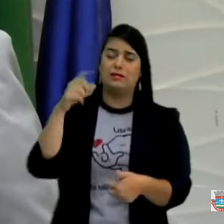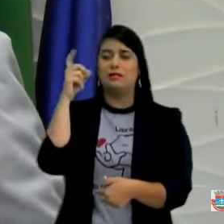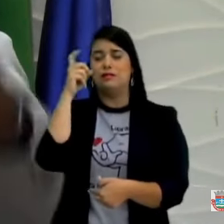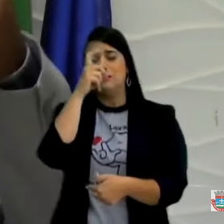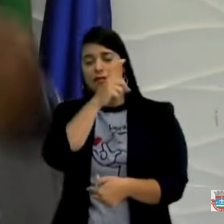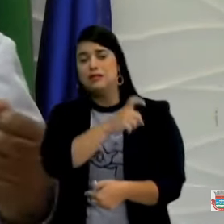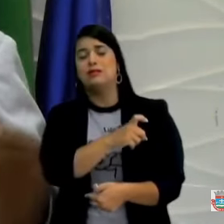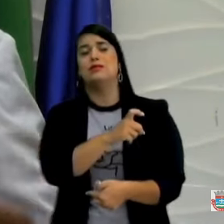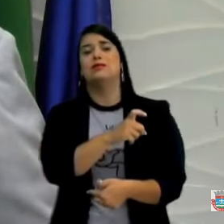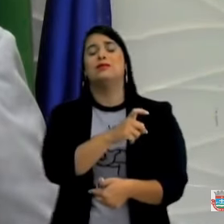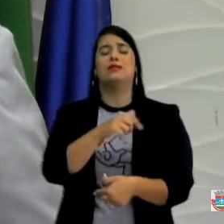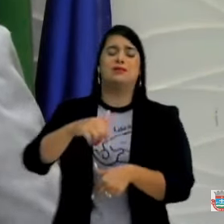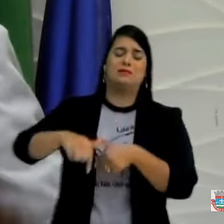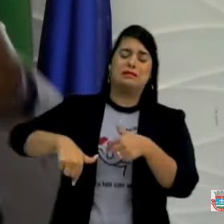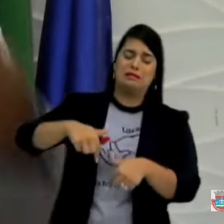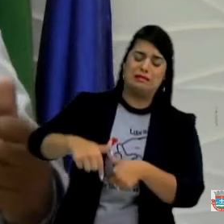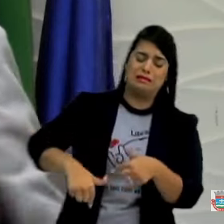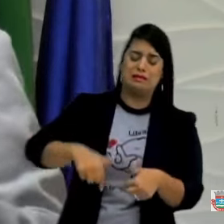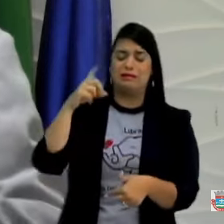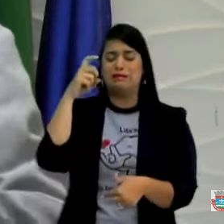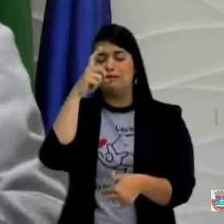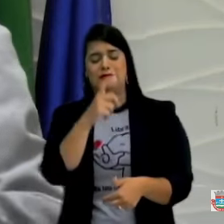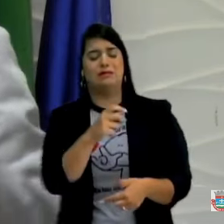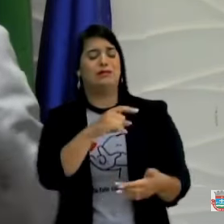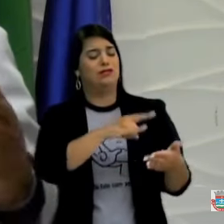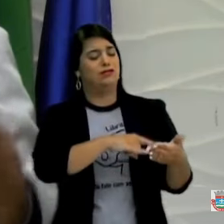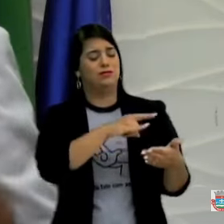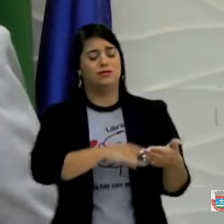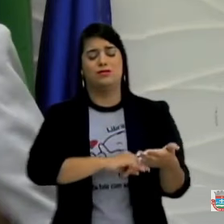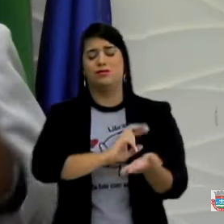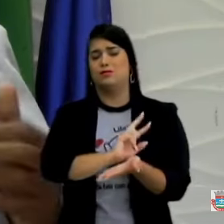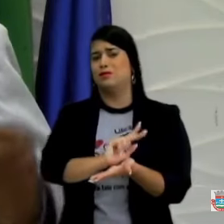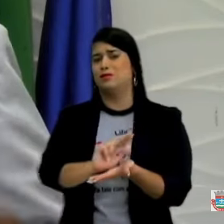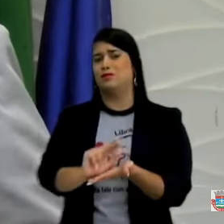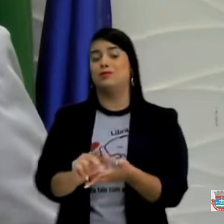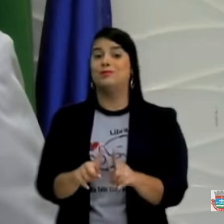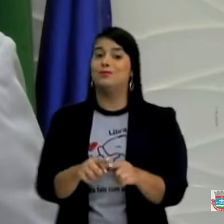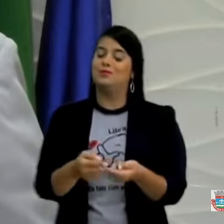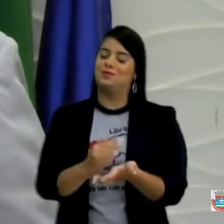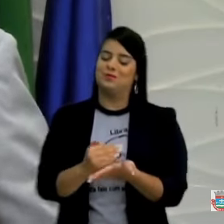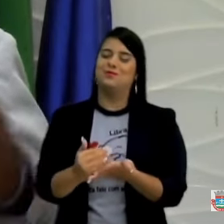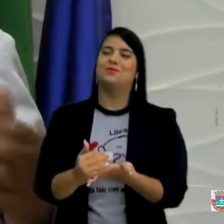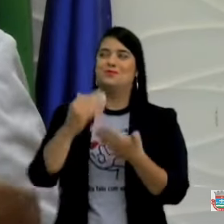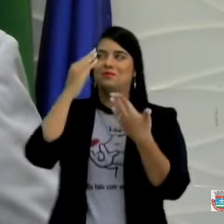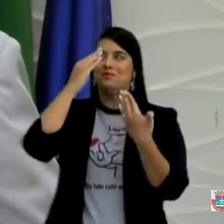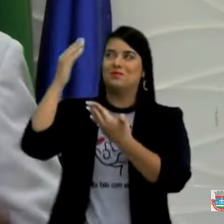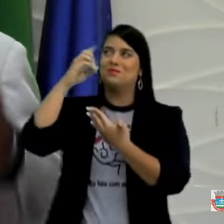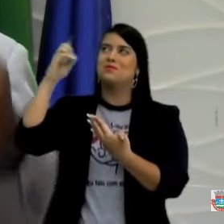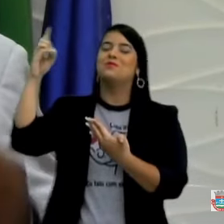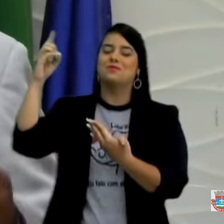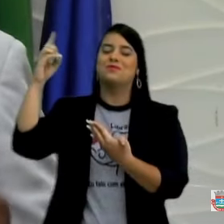dificuldades muitos documentos mas começou graças a Deus e eu quero agradecer aqui ao